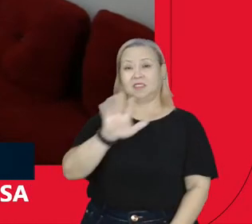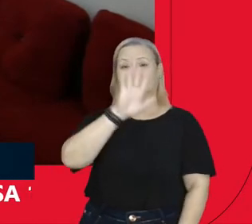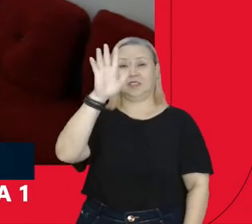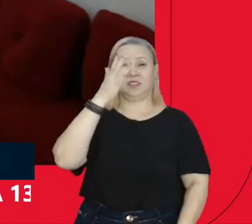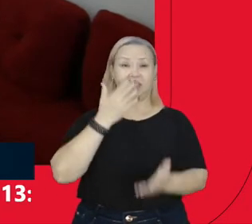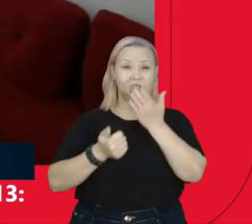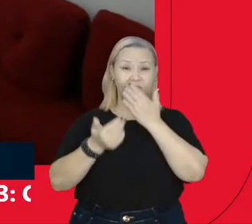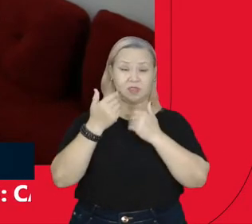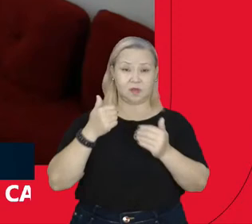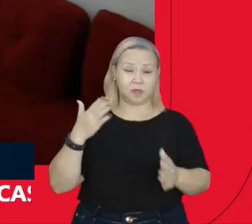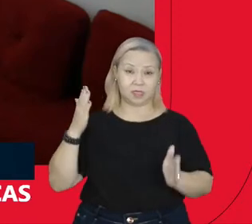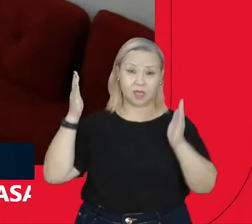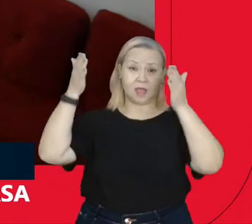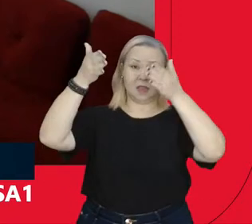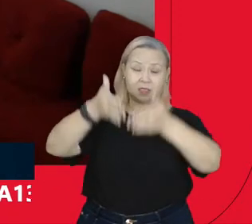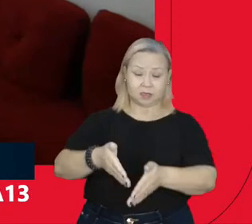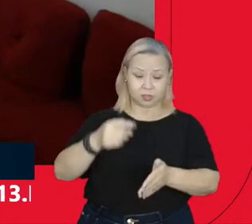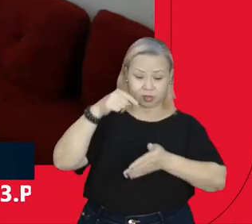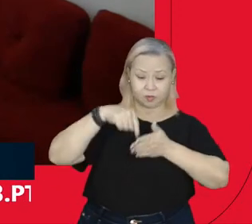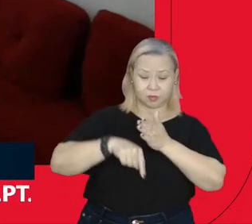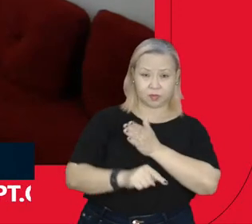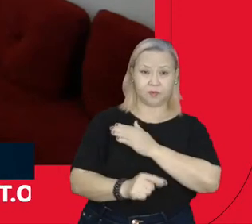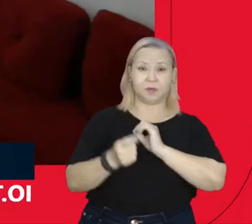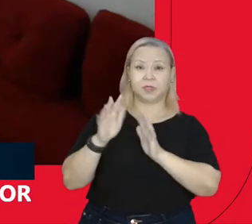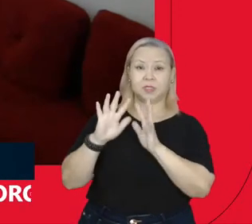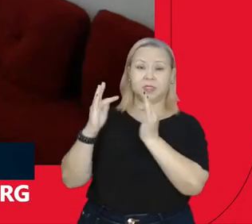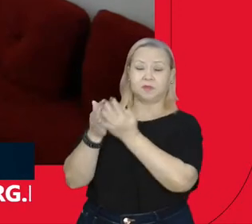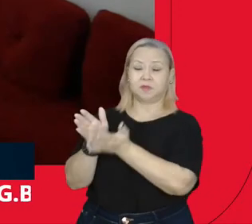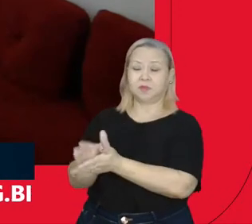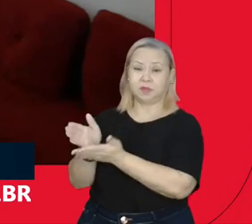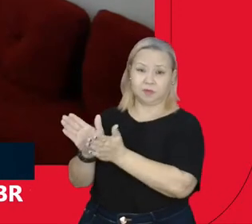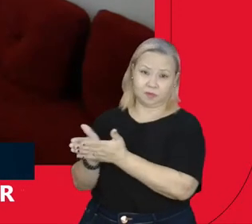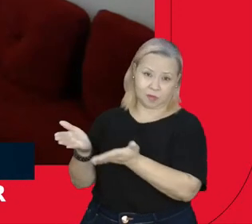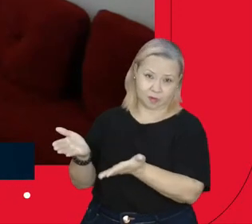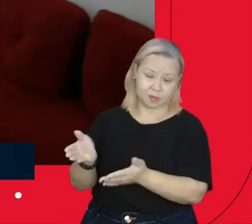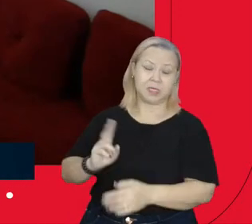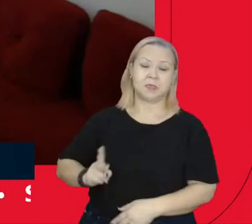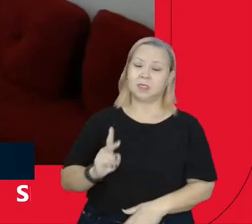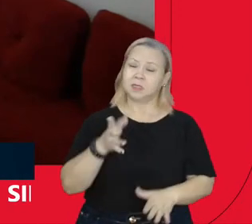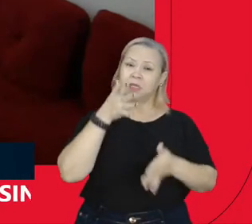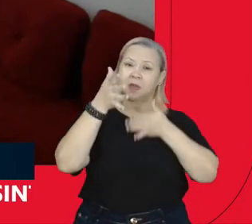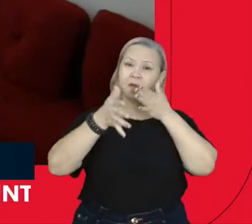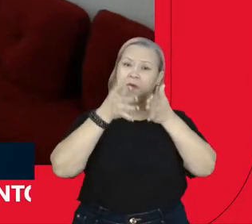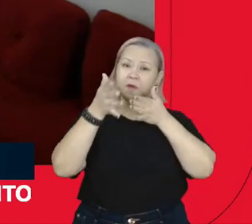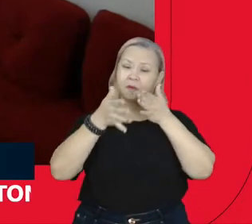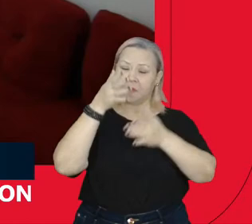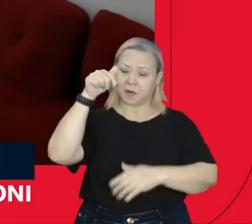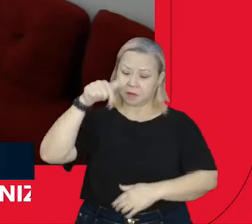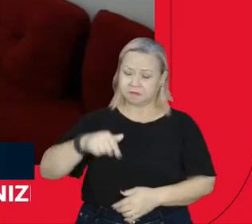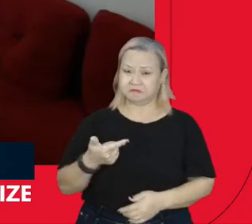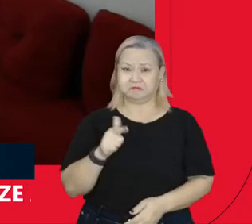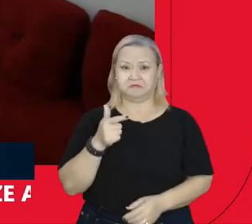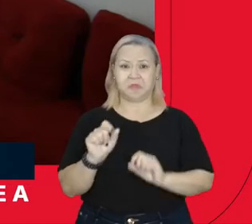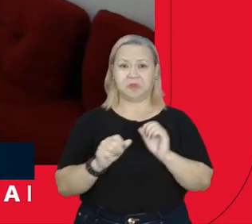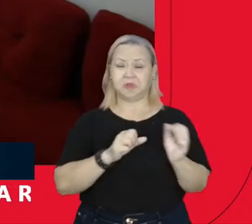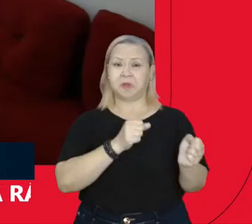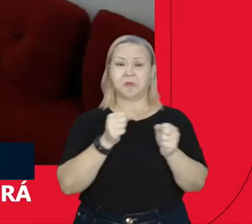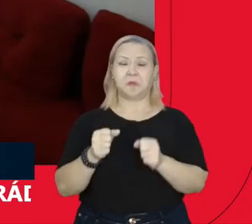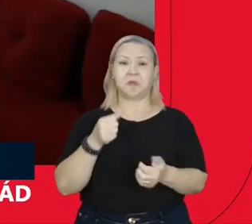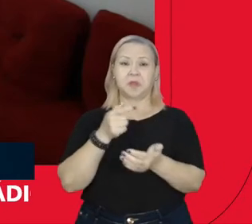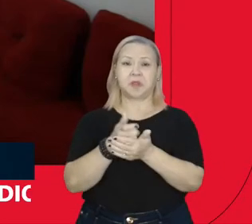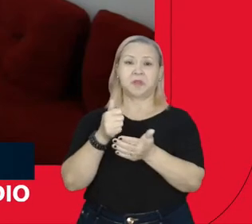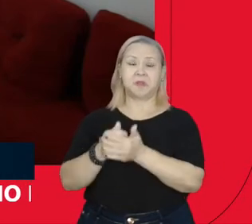alimentos atinge mais profundamente as famílias mais pobres, né? Aquilo que a gente sempre fala aqui, que não tem poder de compra porque